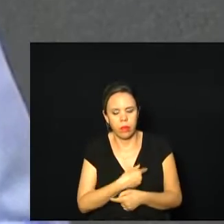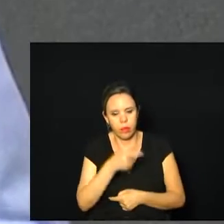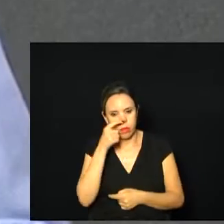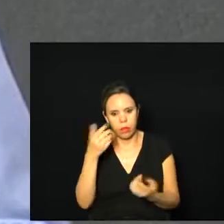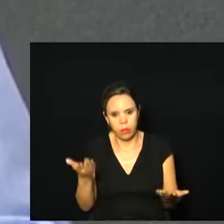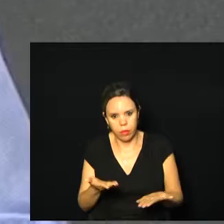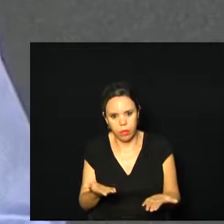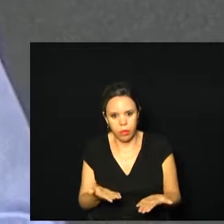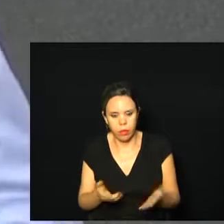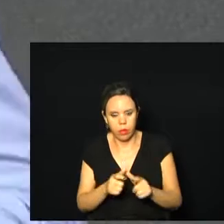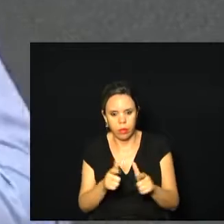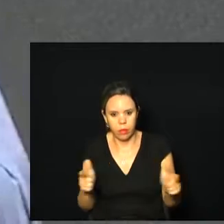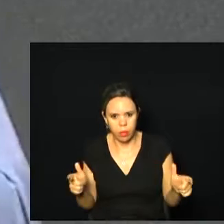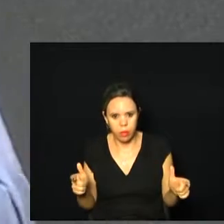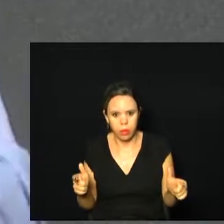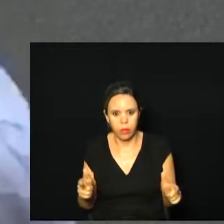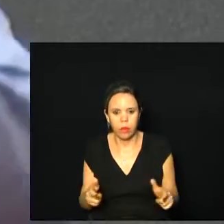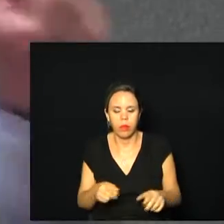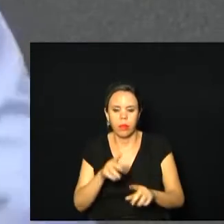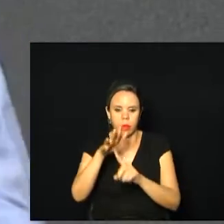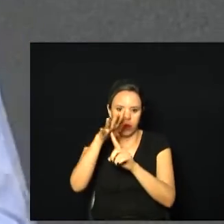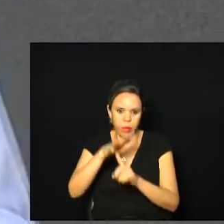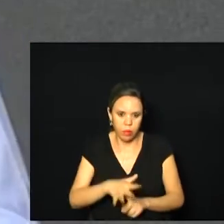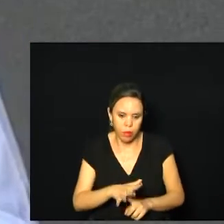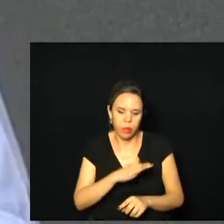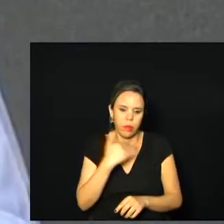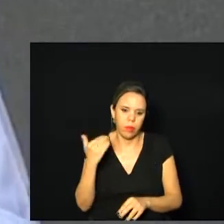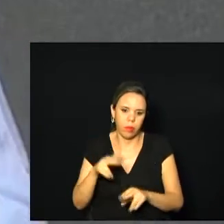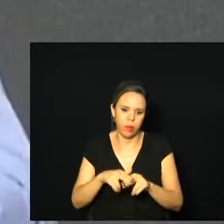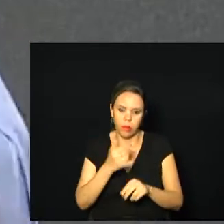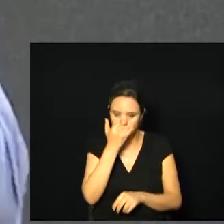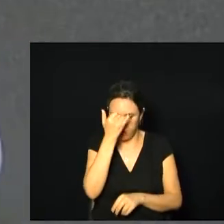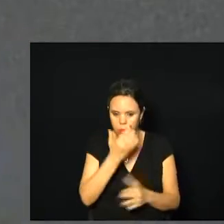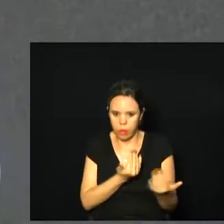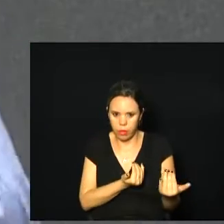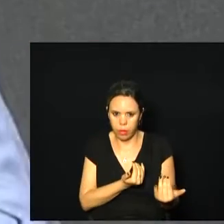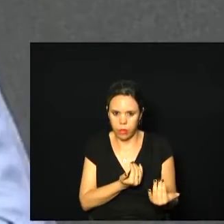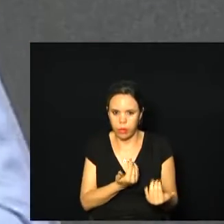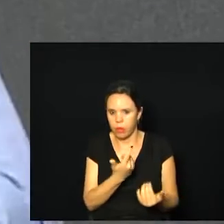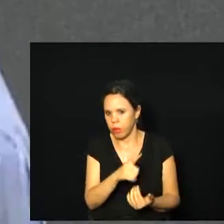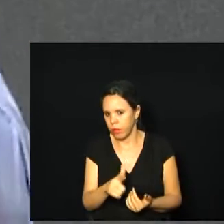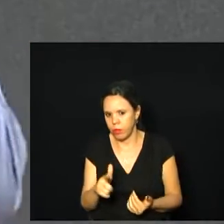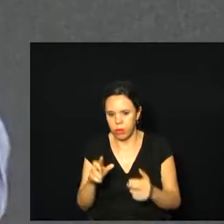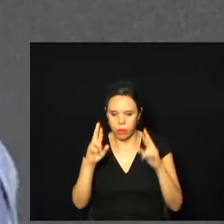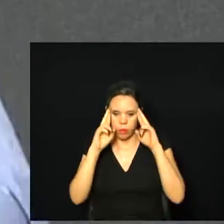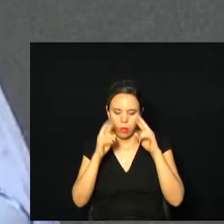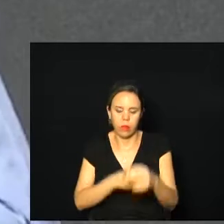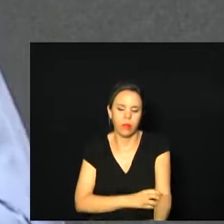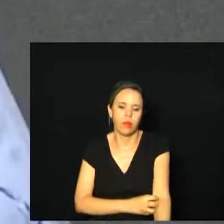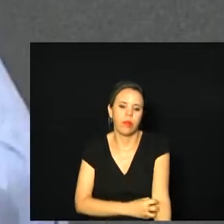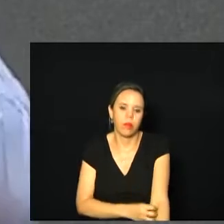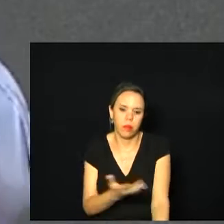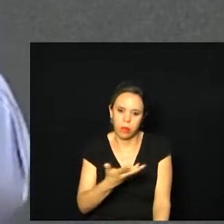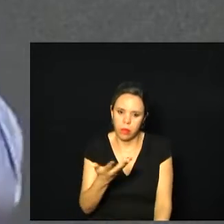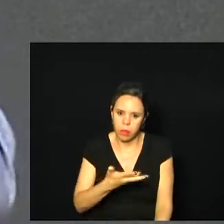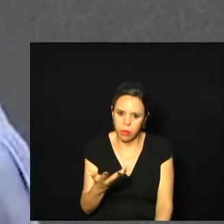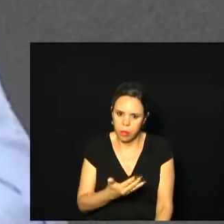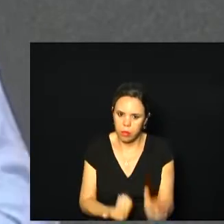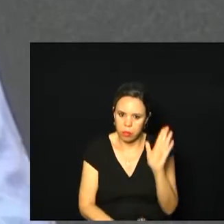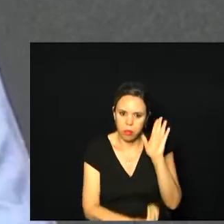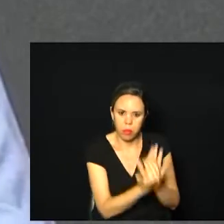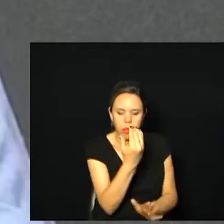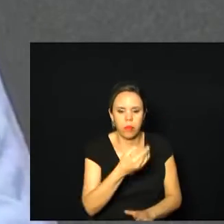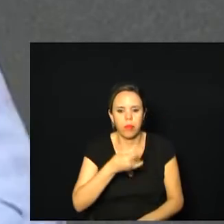hoje que a maioria das vítimas, dentre esses jovens, estão desrespeitando a velocidade, o uso de